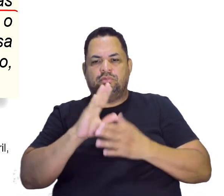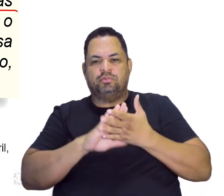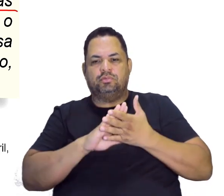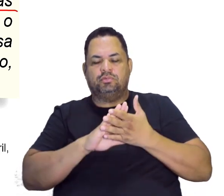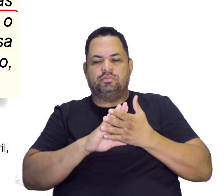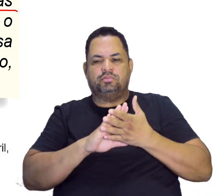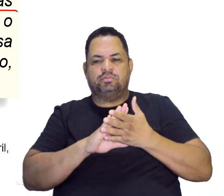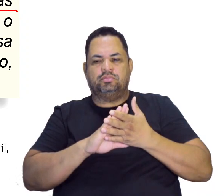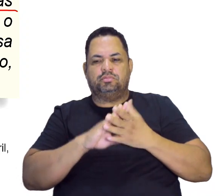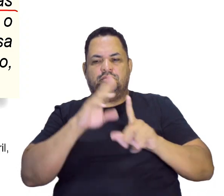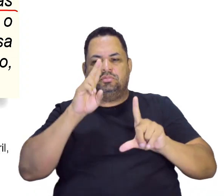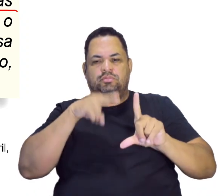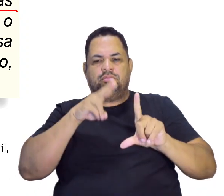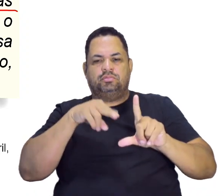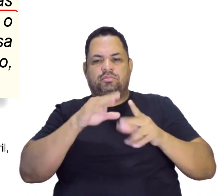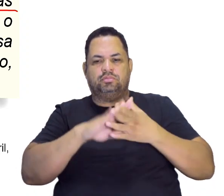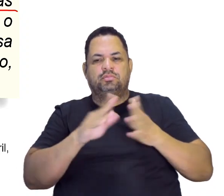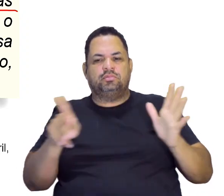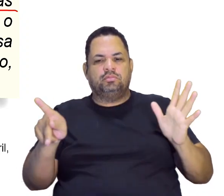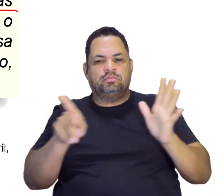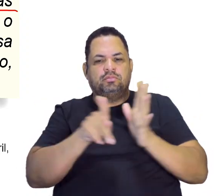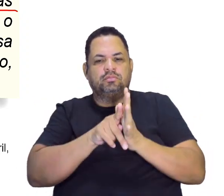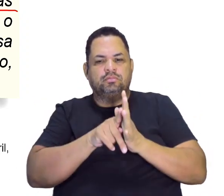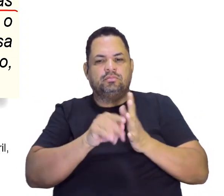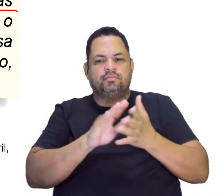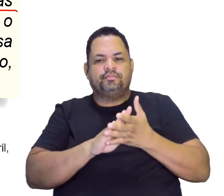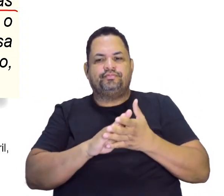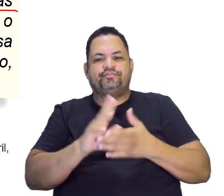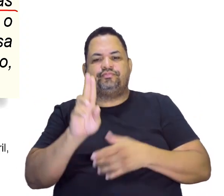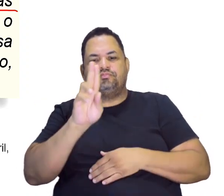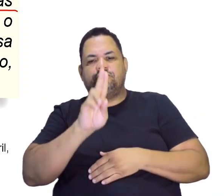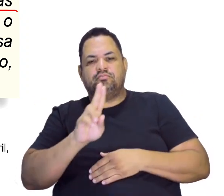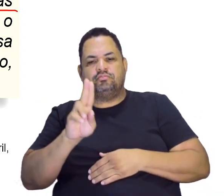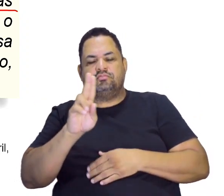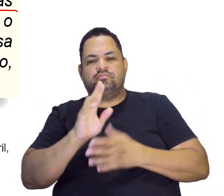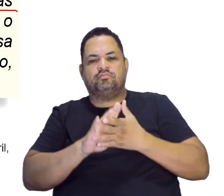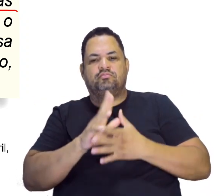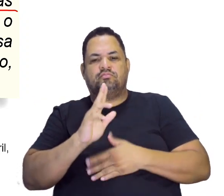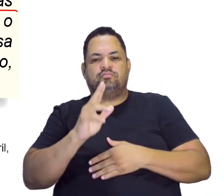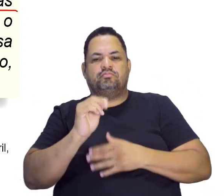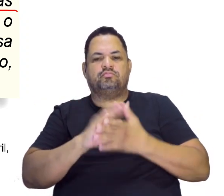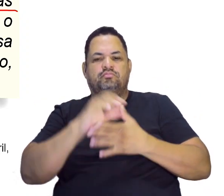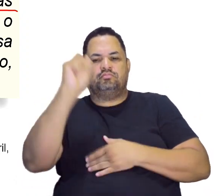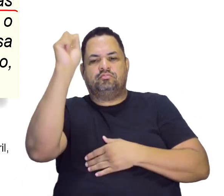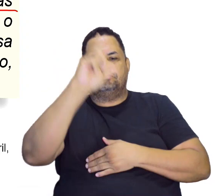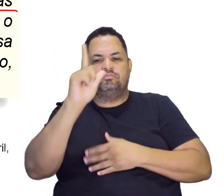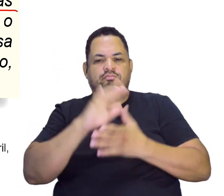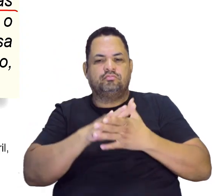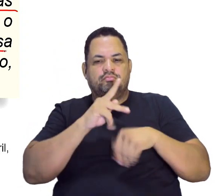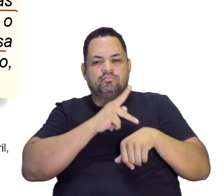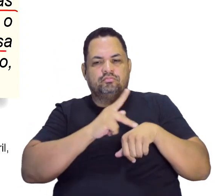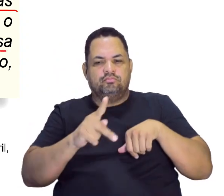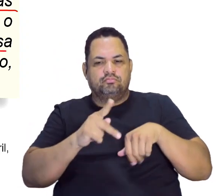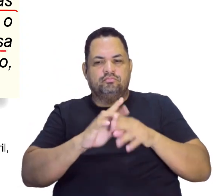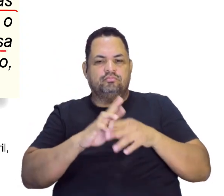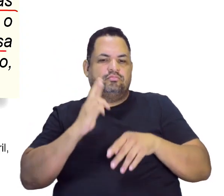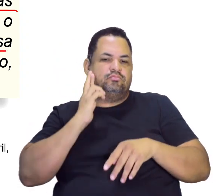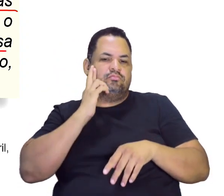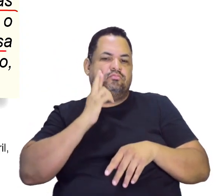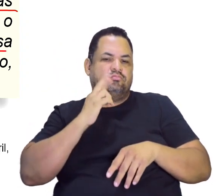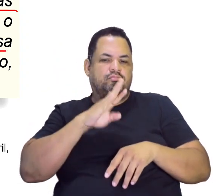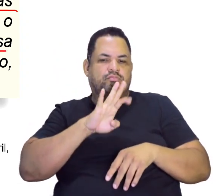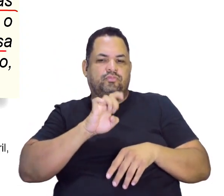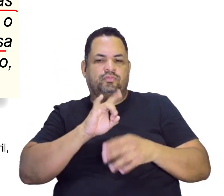para as as telas dela então ela usar sempre nos quadros dela o azul puríssimo o rosa